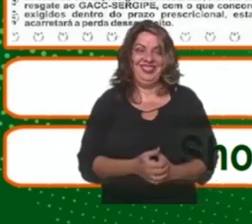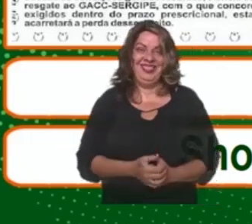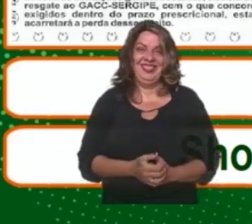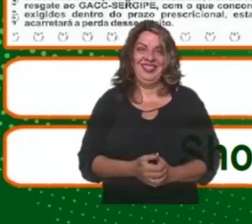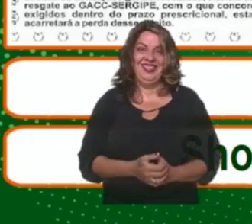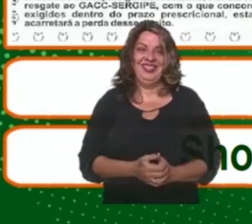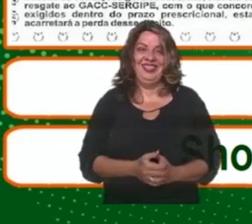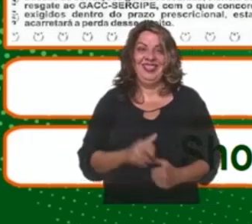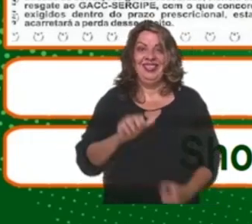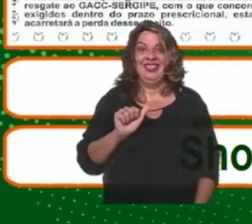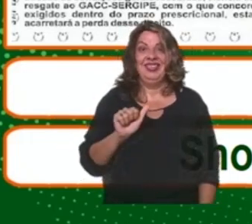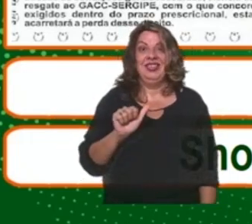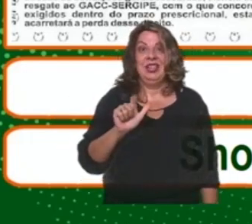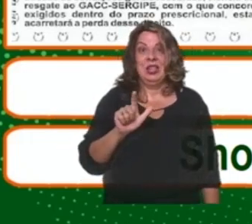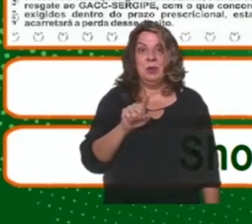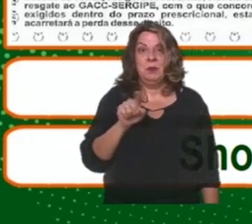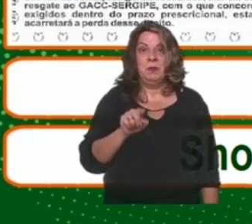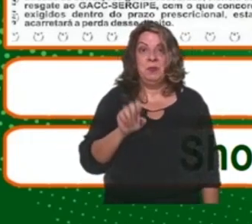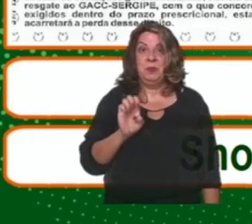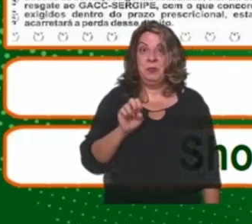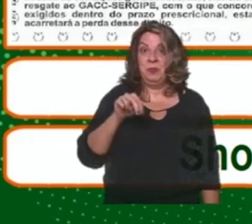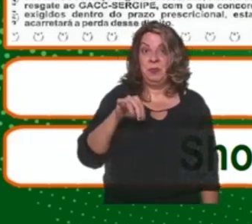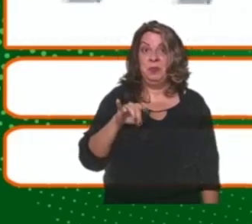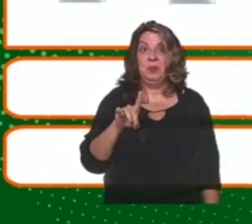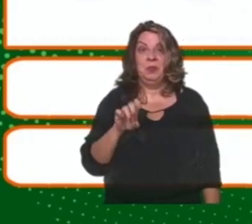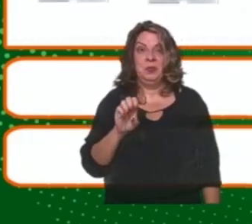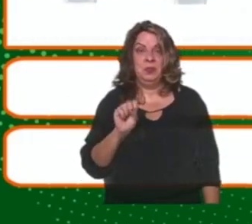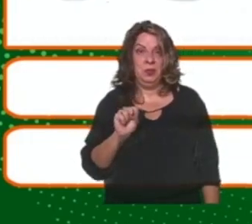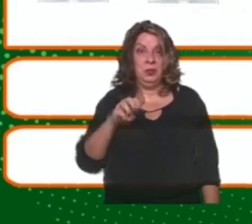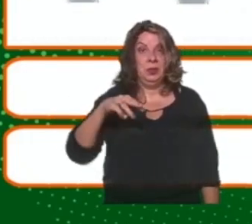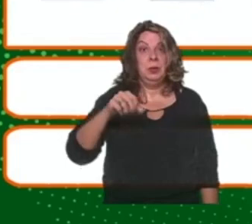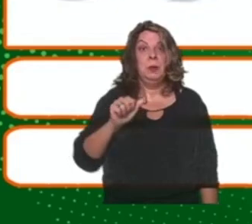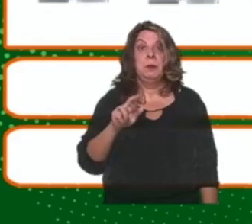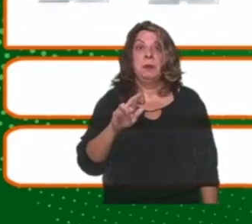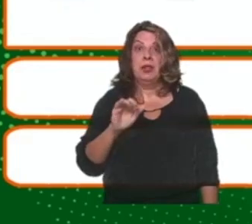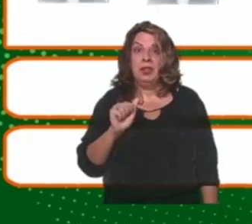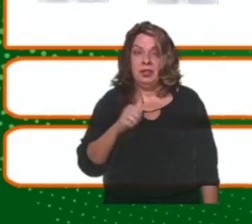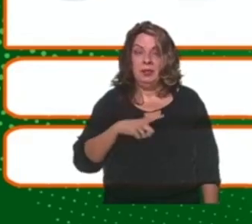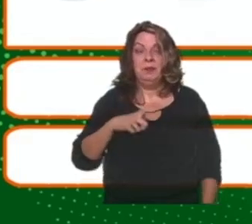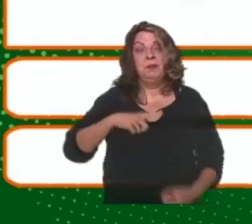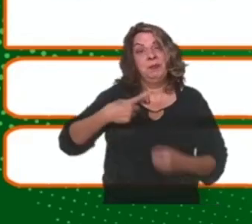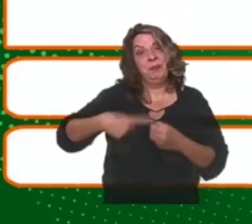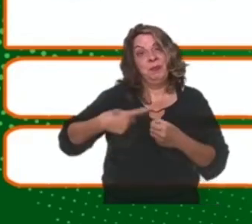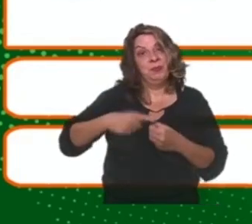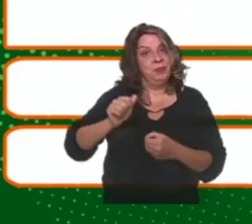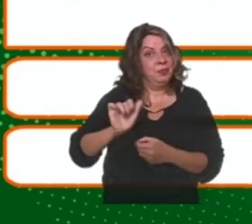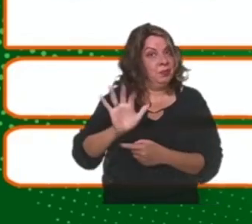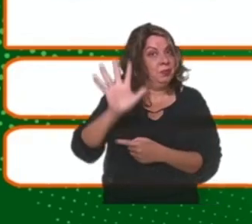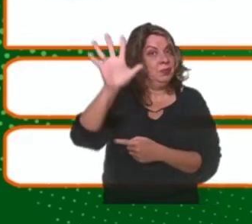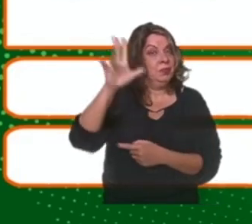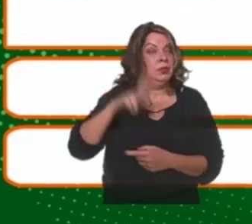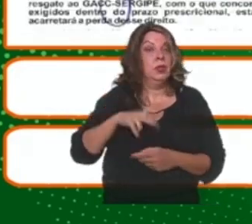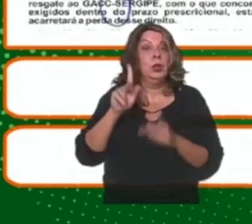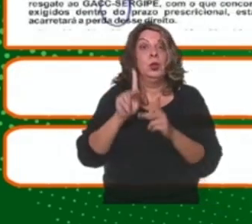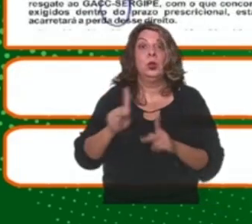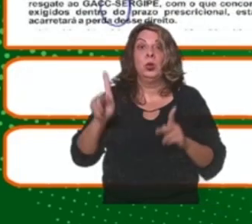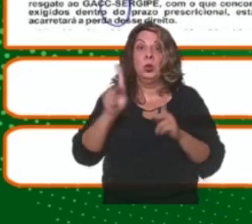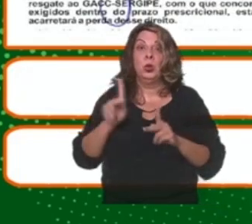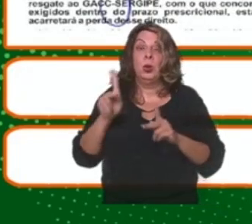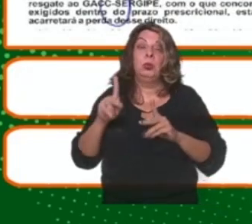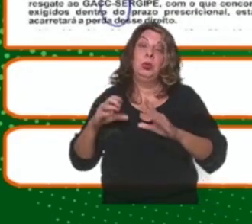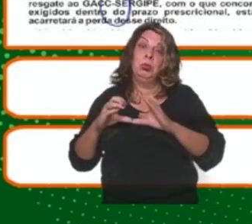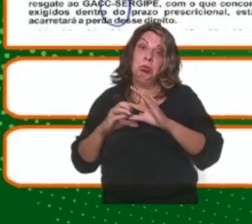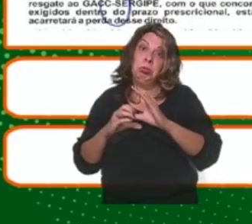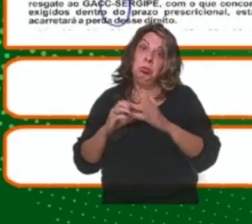559936, Alzenildes Maria Andrade, é aí de Lagarto, adquiriu no Shopping Jardins com a